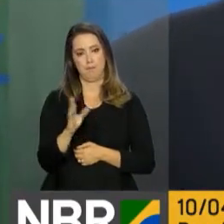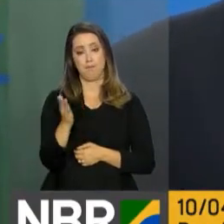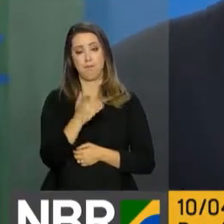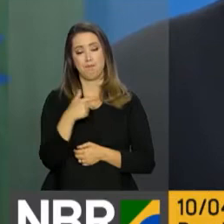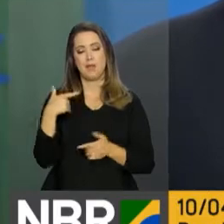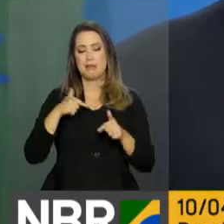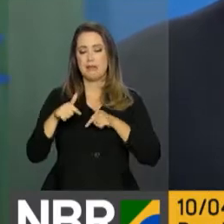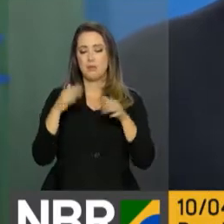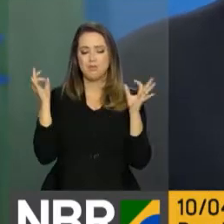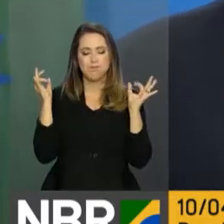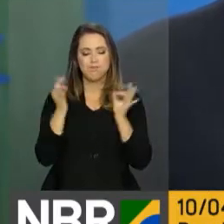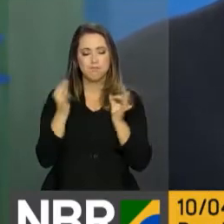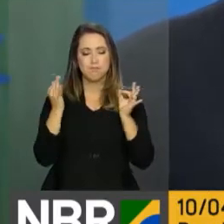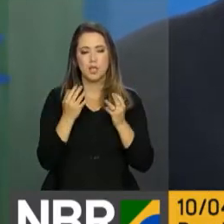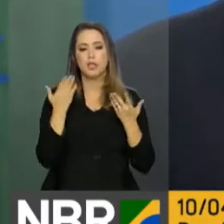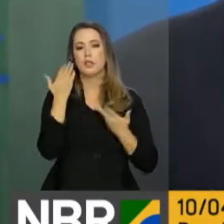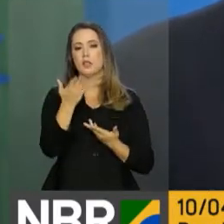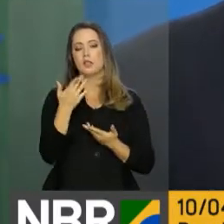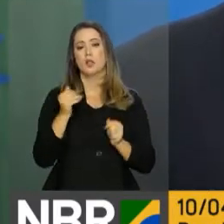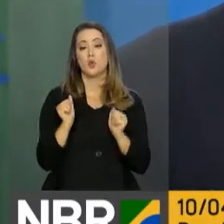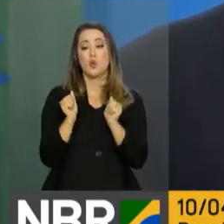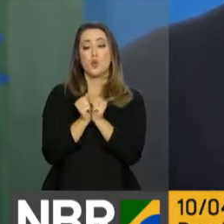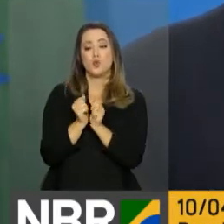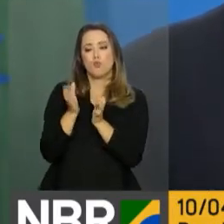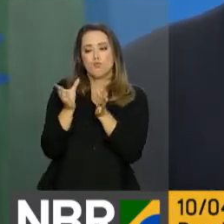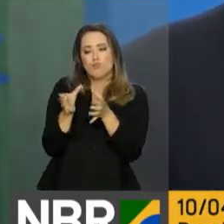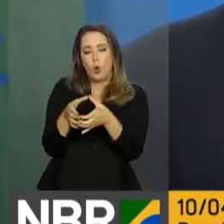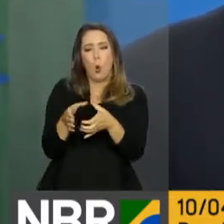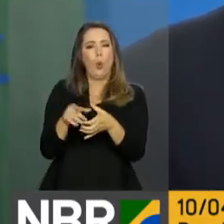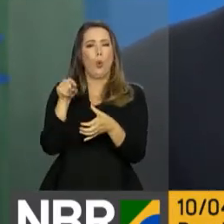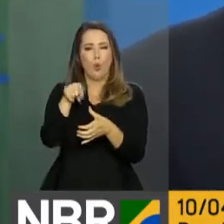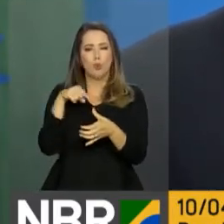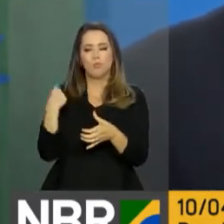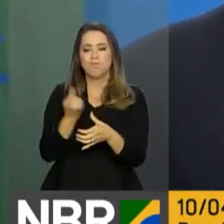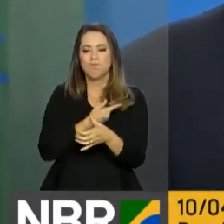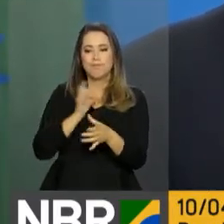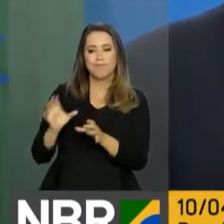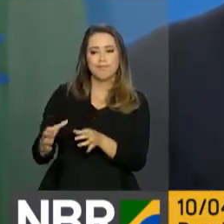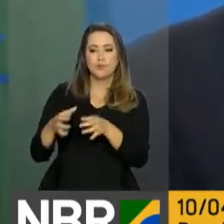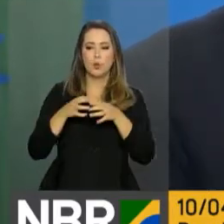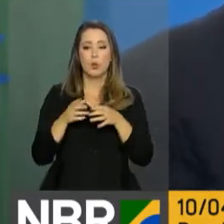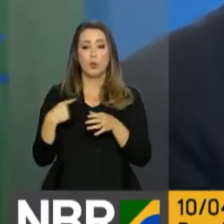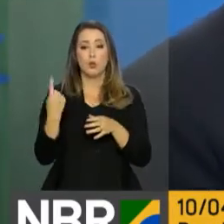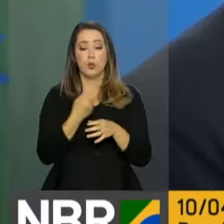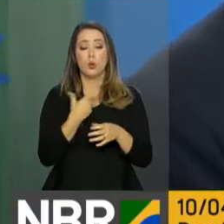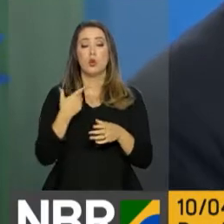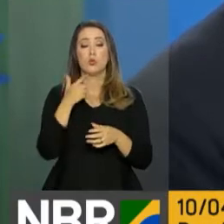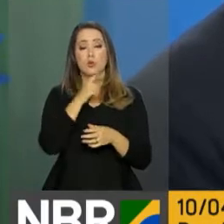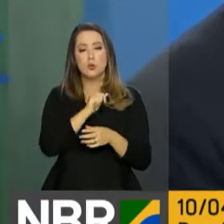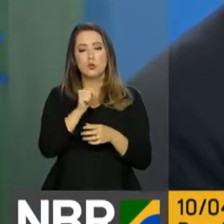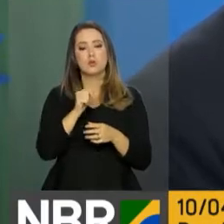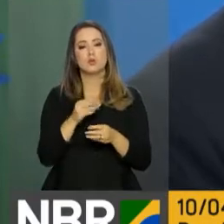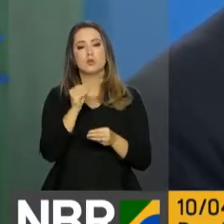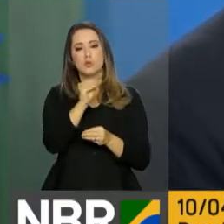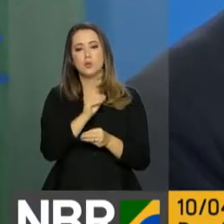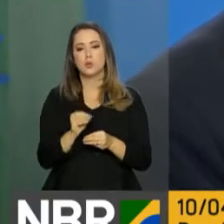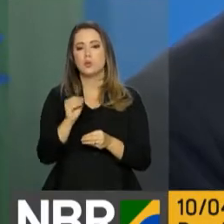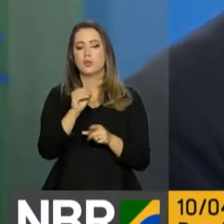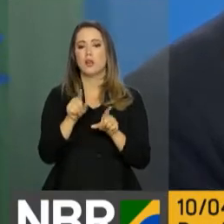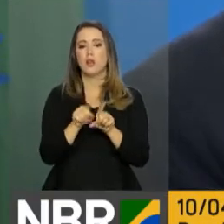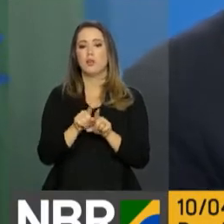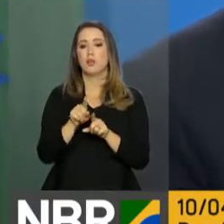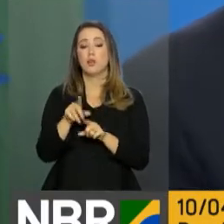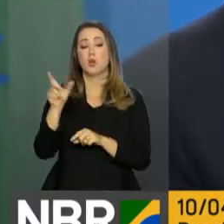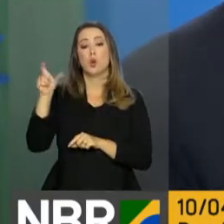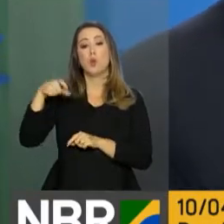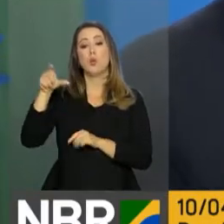que foi feito no governo. Com ele, convenhamos, nós resgatamos e revalorizamos